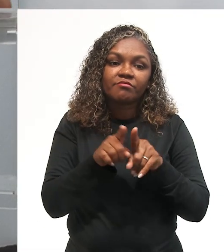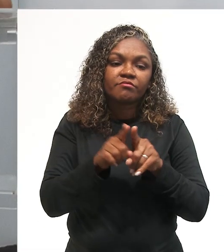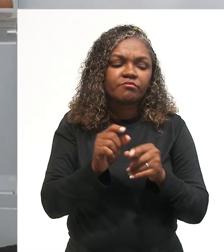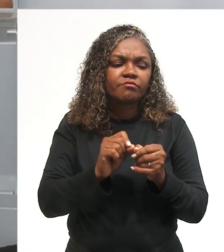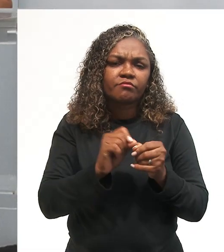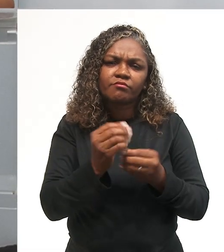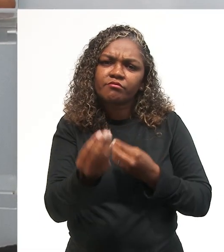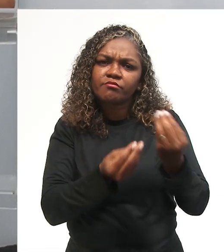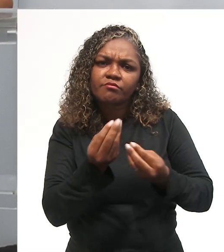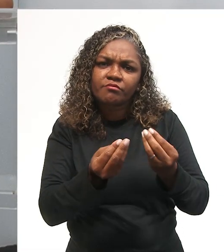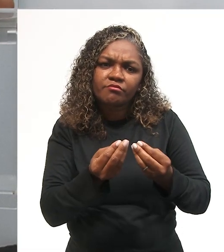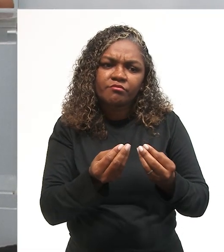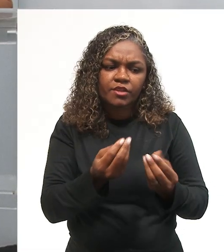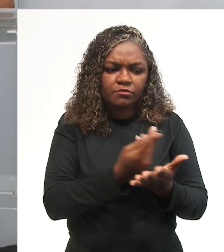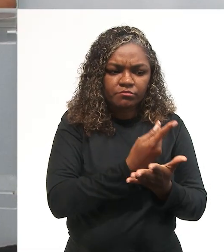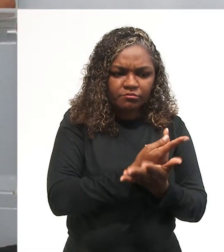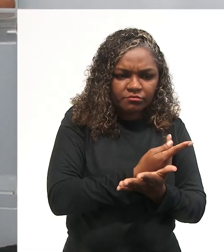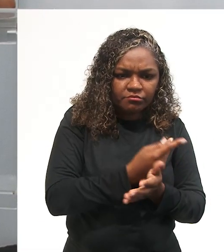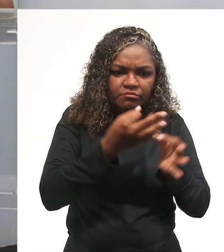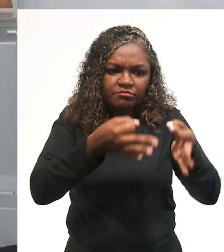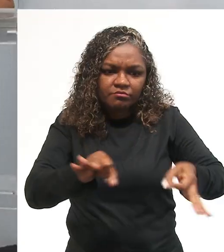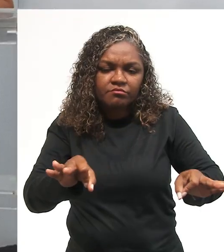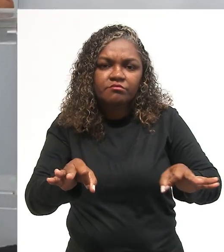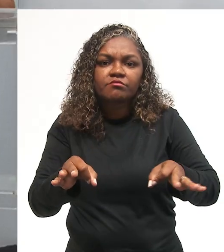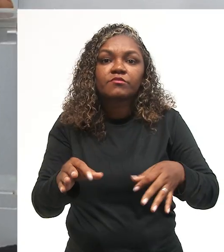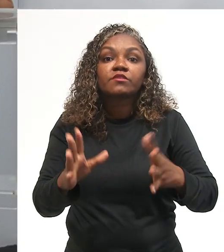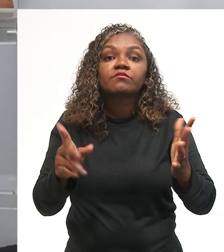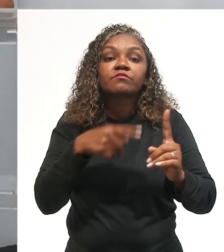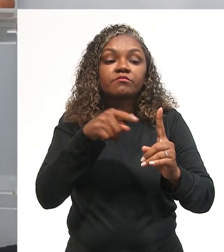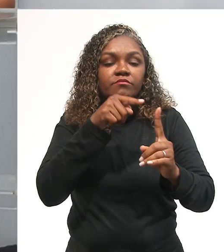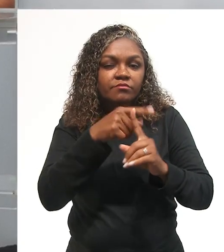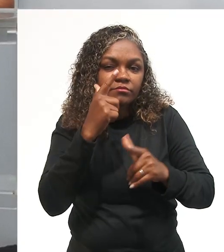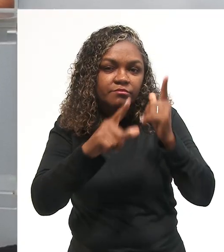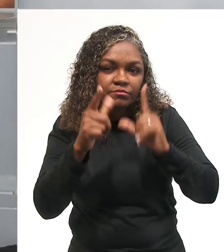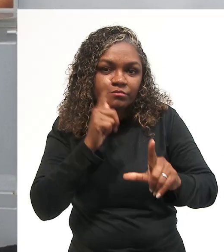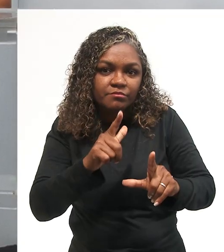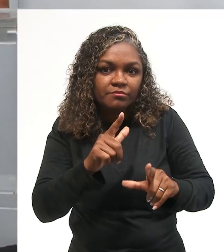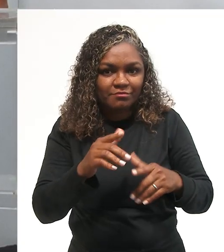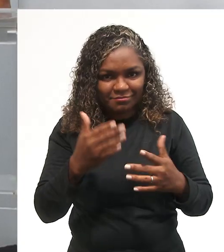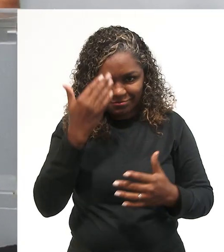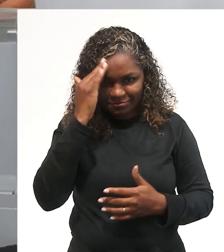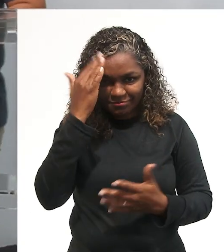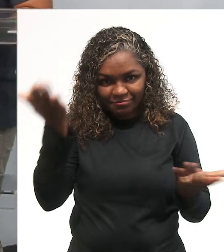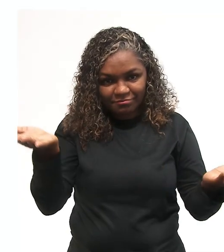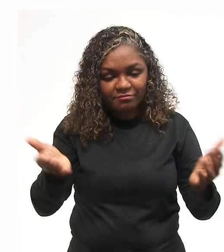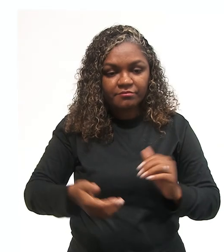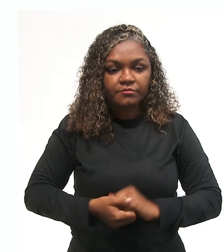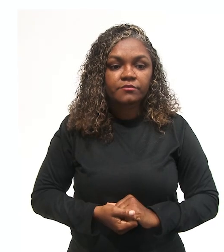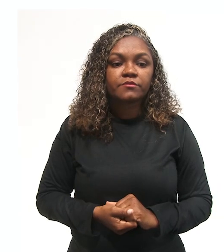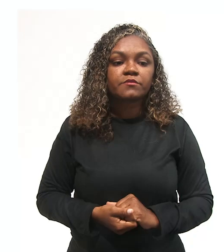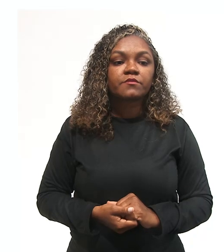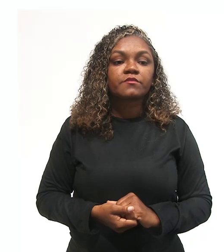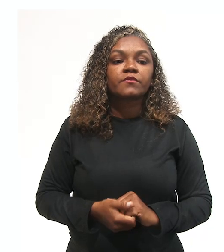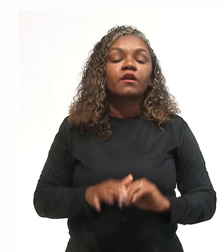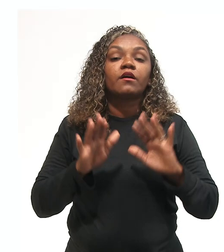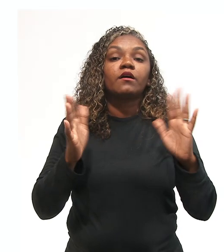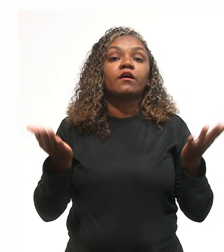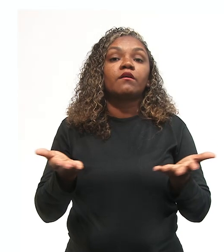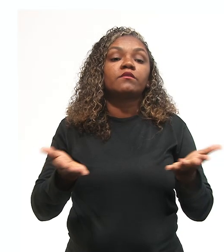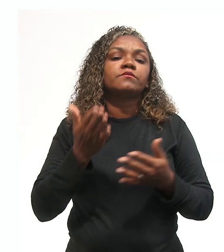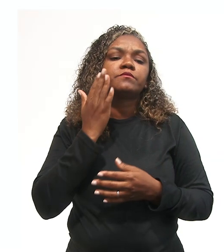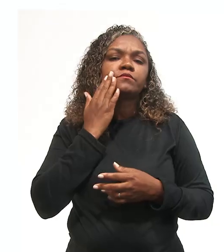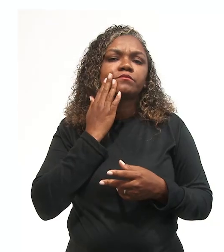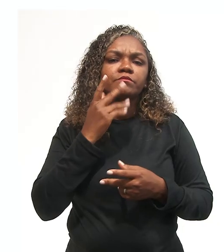foi feito, e o que deu errado, o que deu certo, quais eram os objetivos esperados, tá bom? O que é de fato